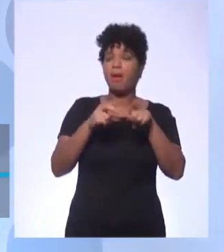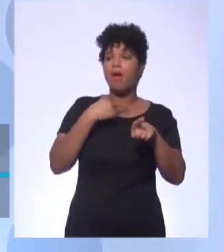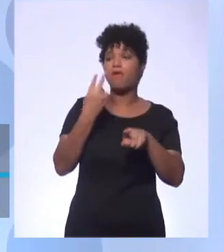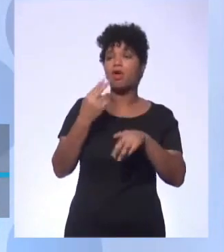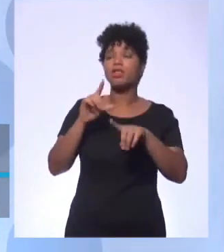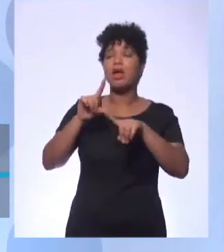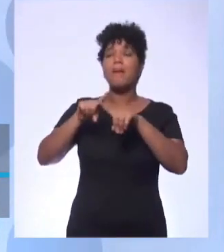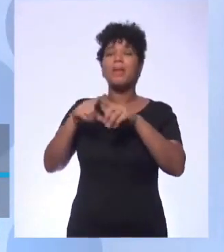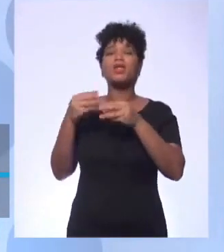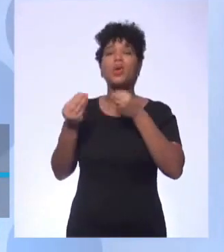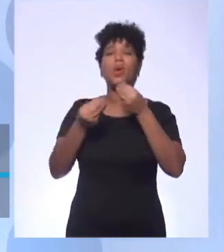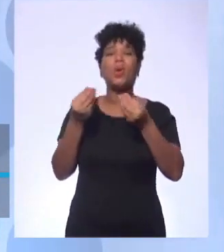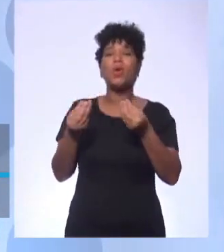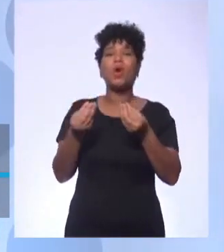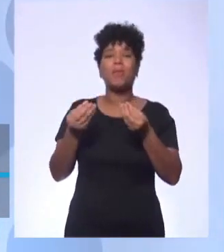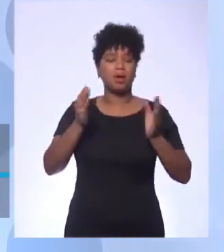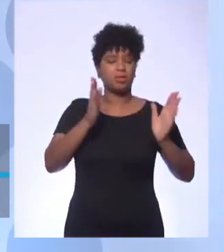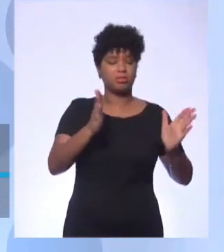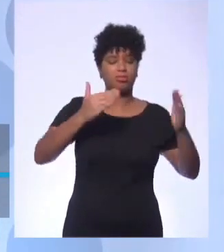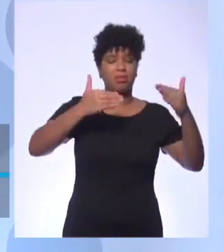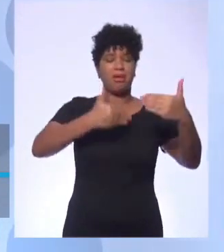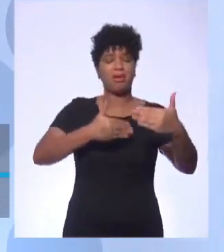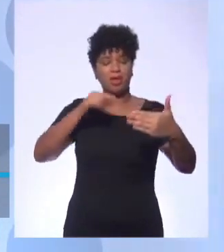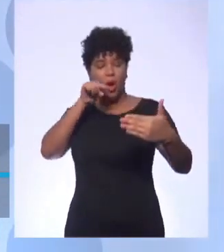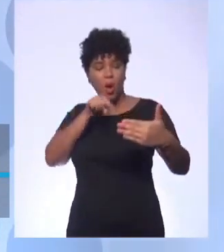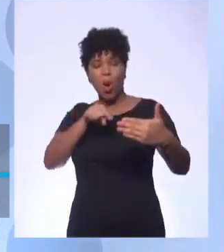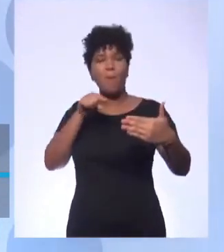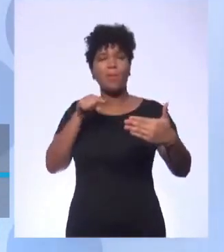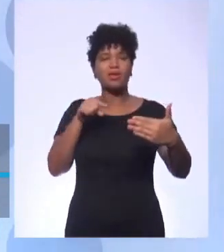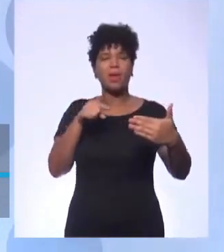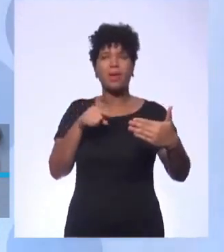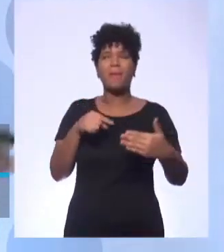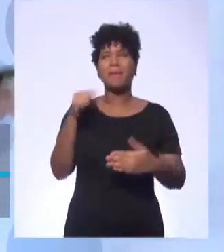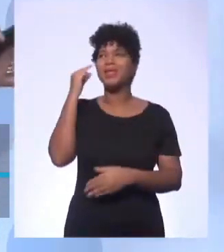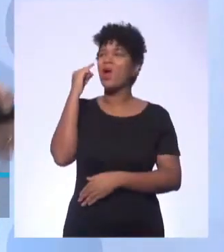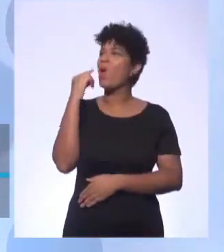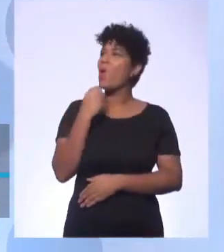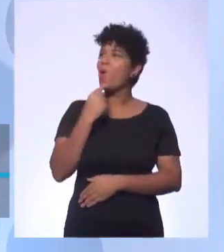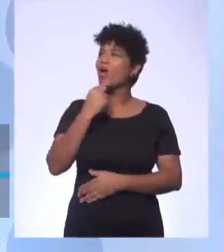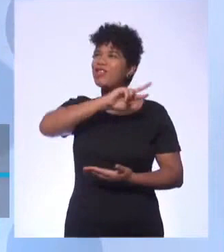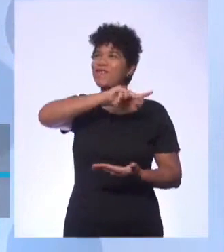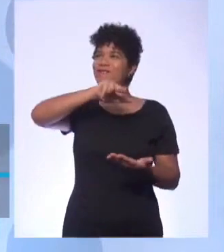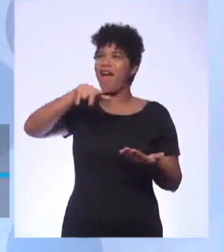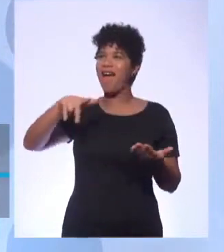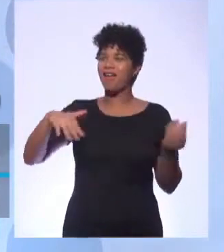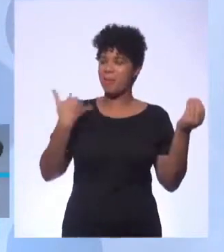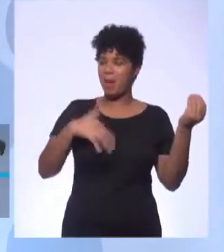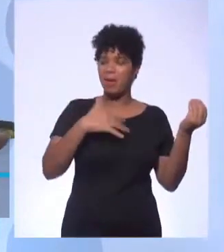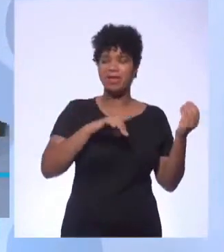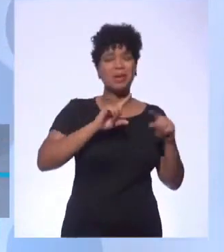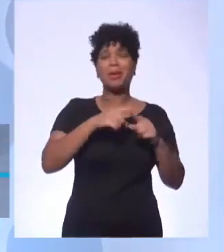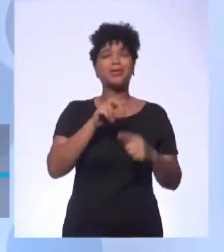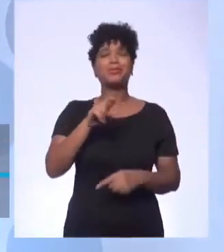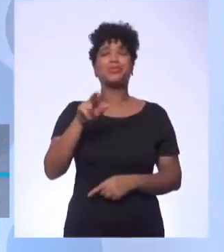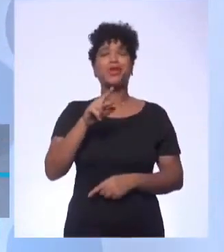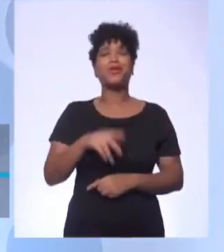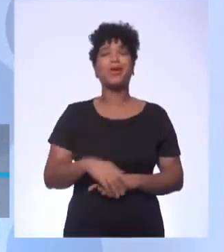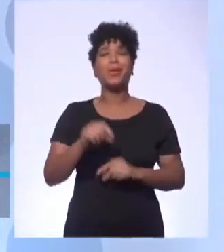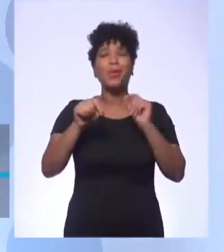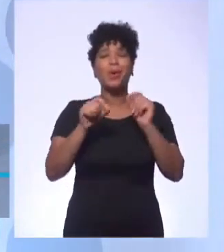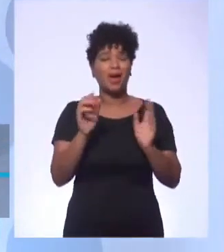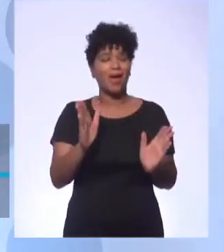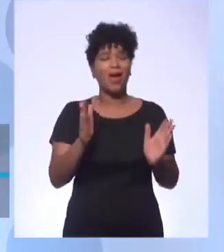com botões eletrônicos. Então, na verdade, se parecia se estar tocando uma sinfonia, uma música, mas os instrumentos não eram reais,